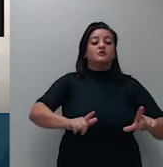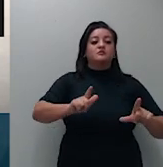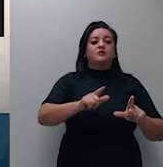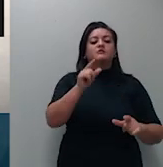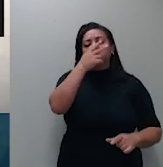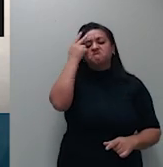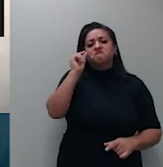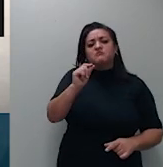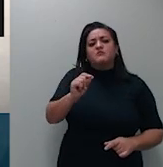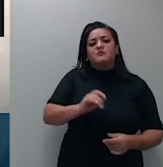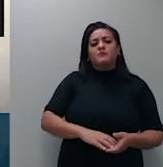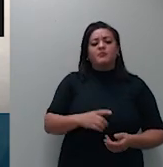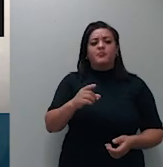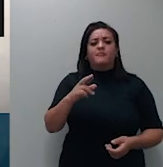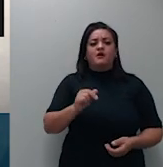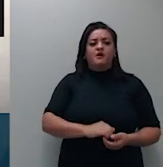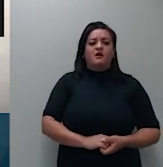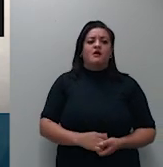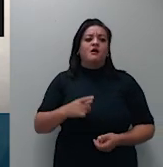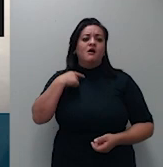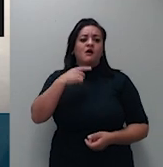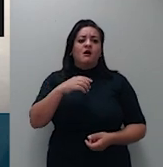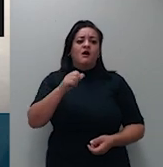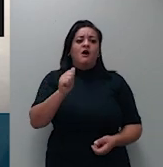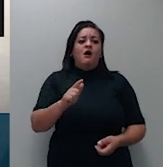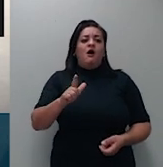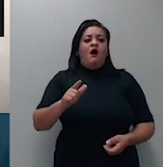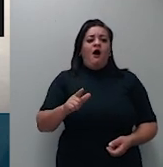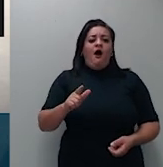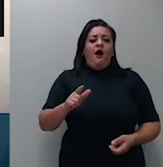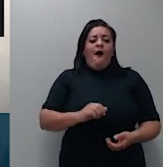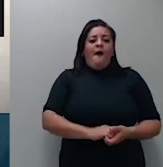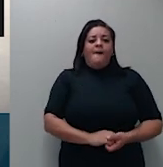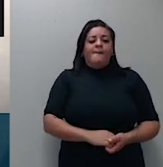autora alifranci Accorsi